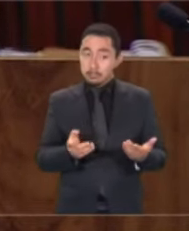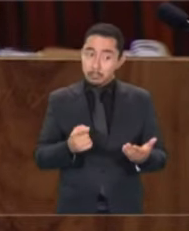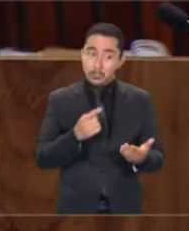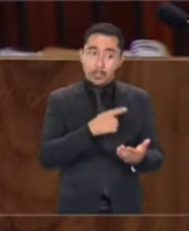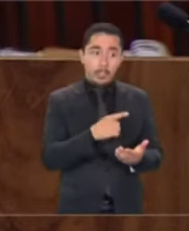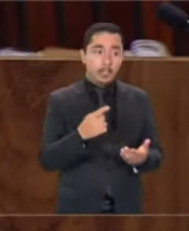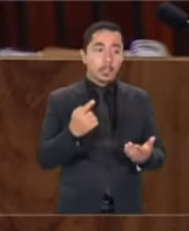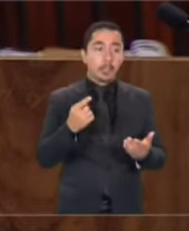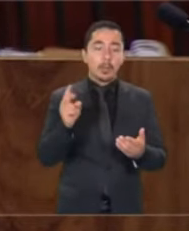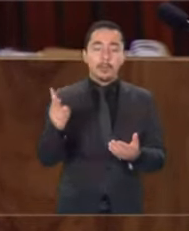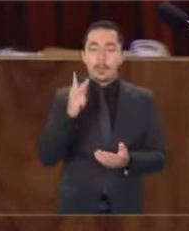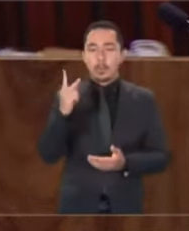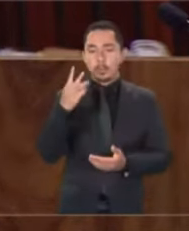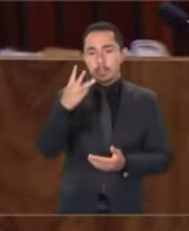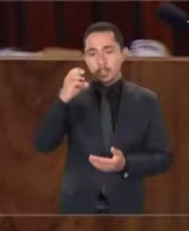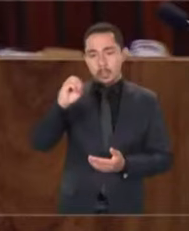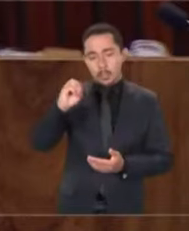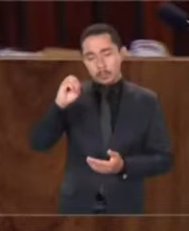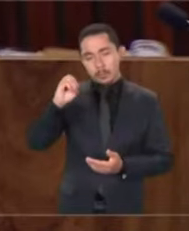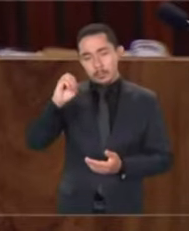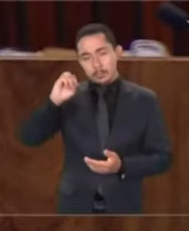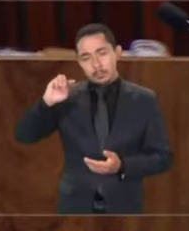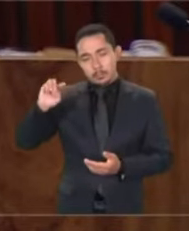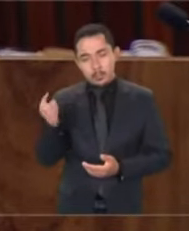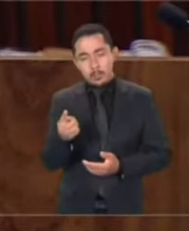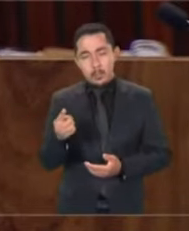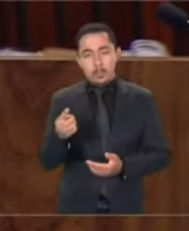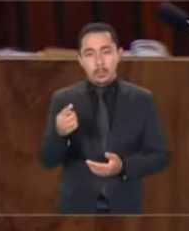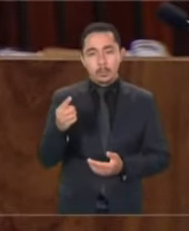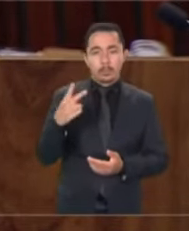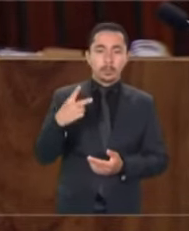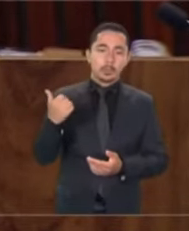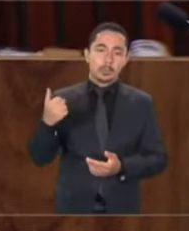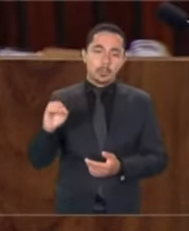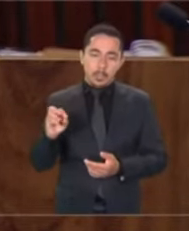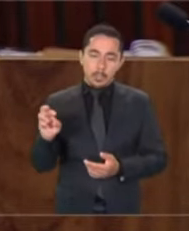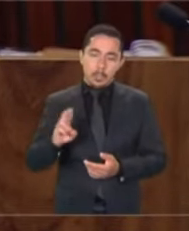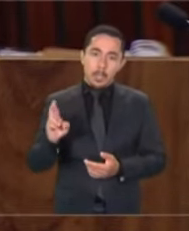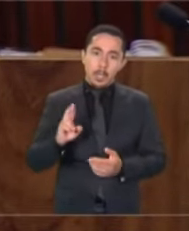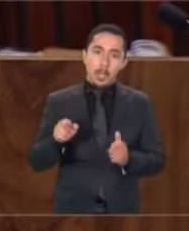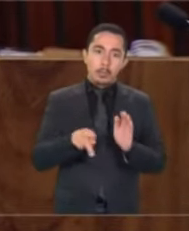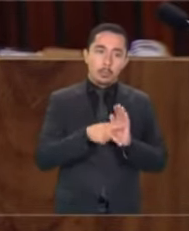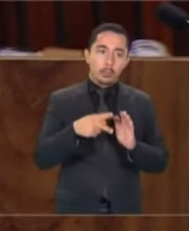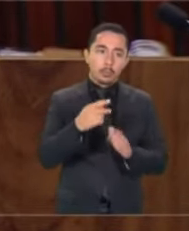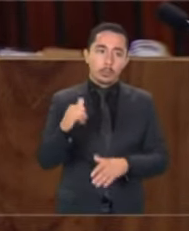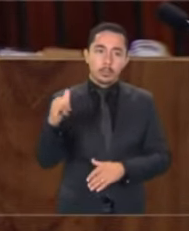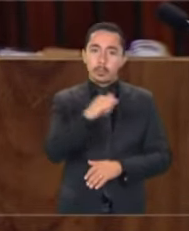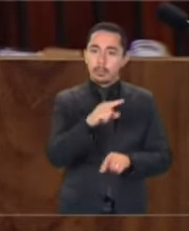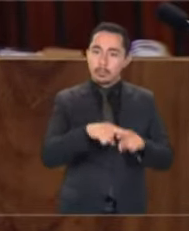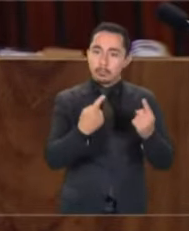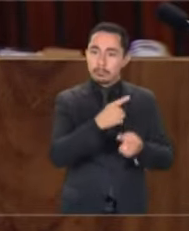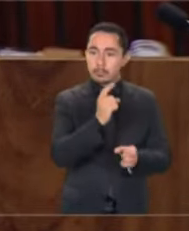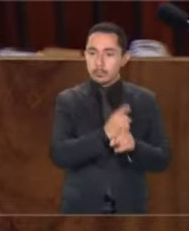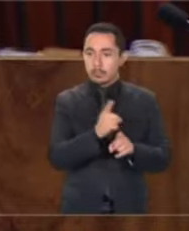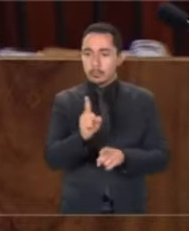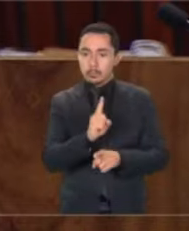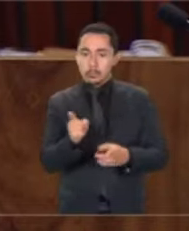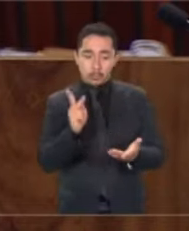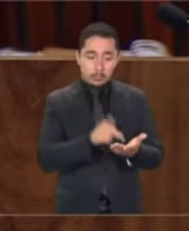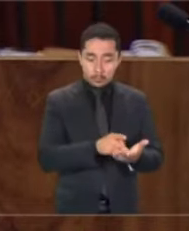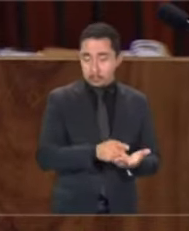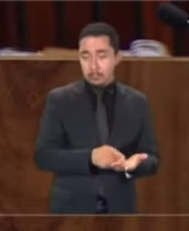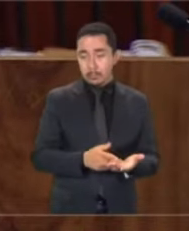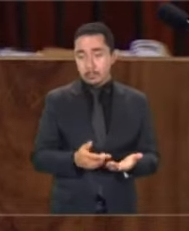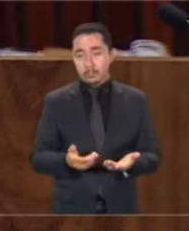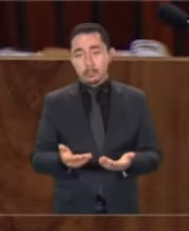R$ 39.310,31 por ausência de elementos comprobatórios da vinculação da despesa com a atividade partidária, conforme exigência dos